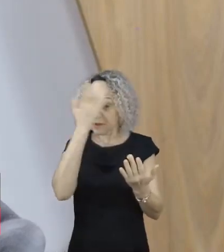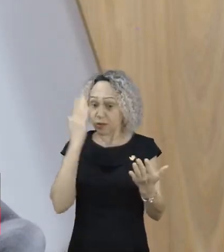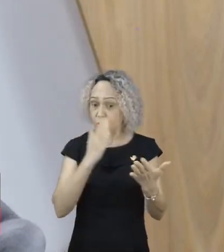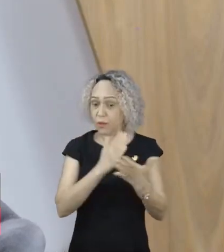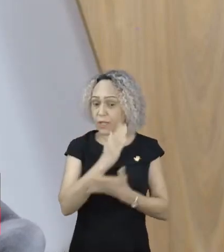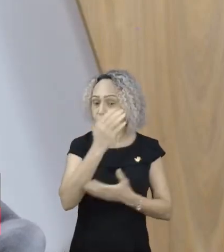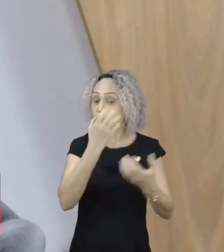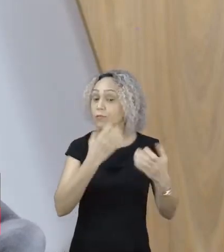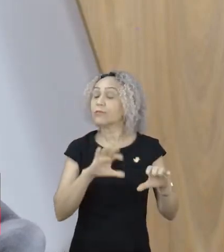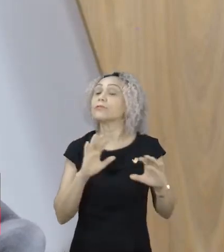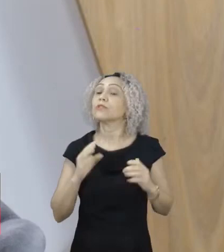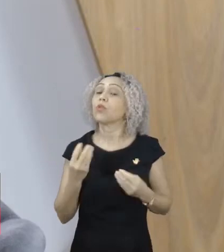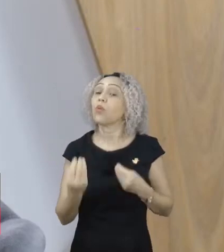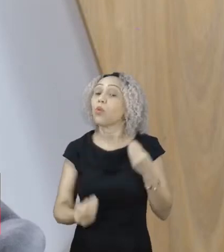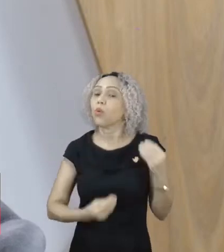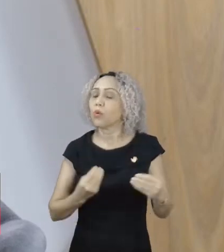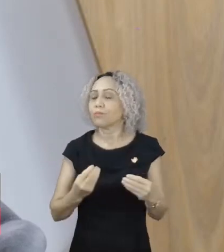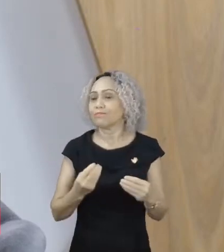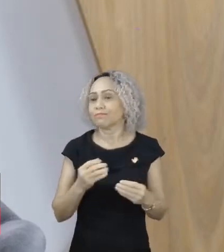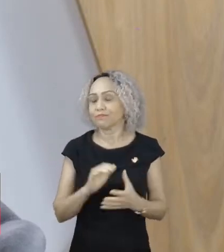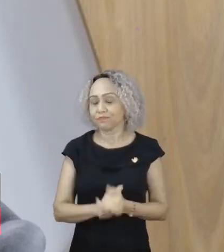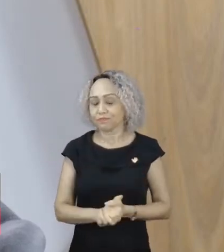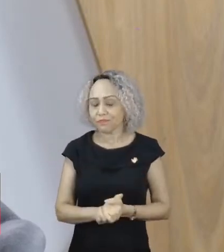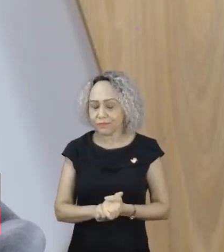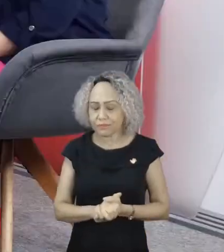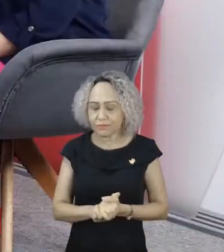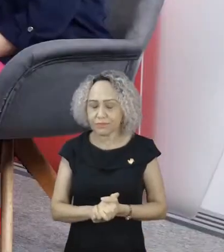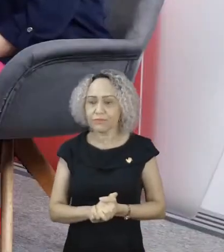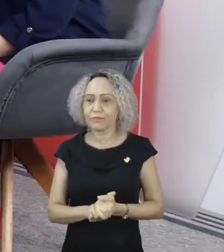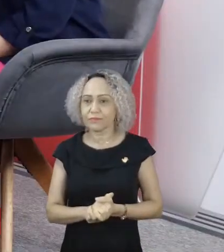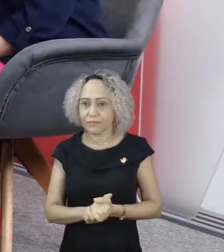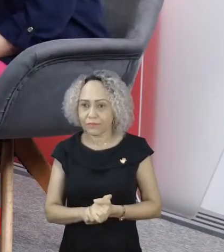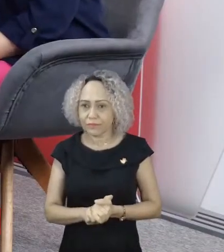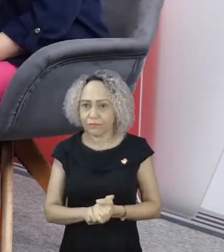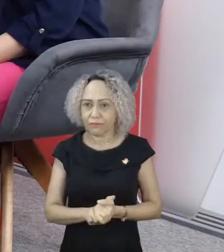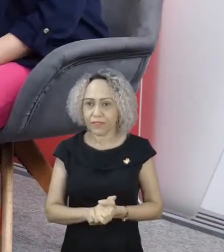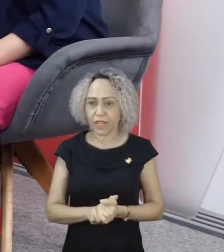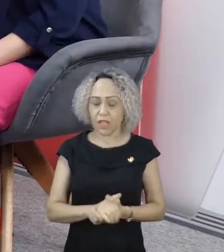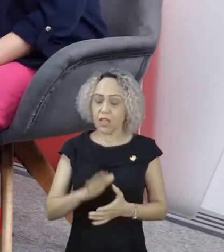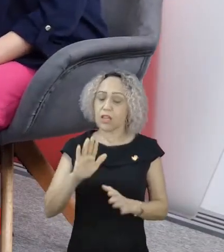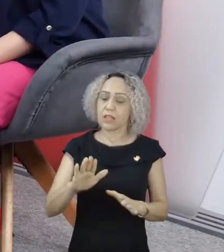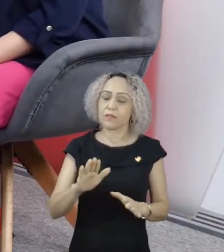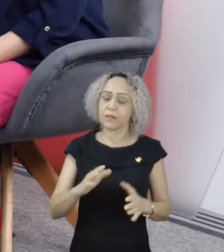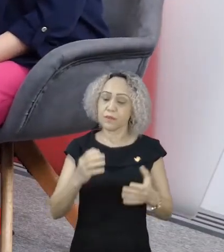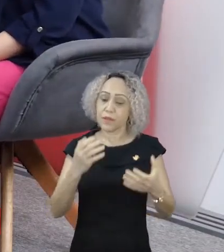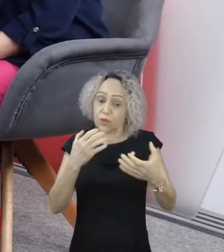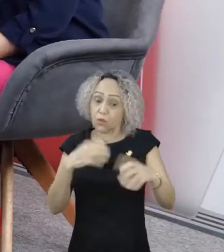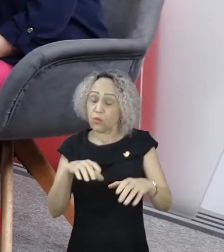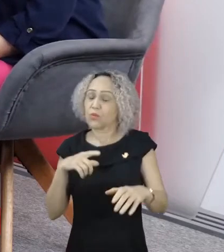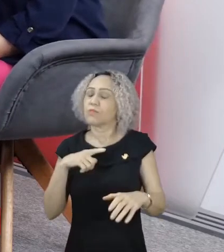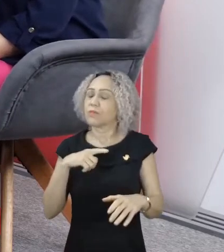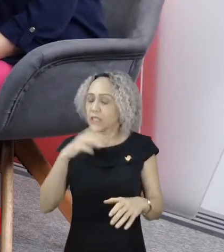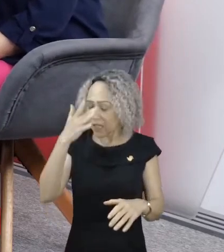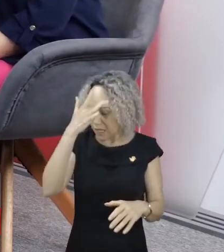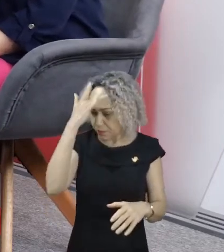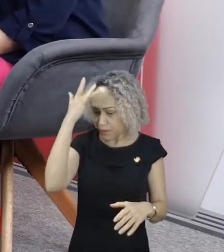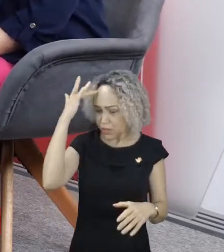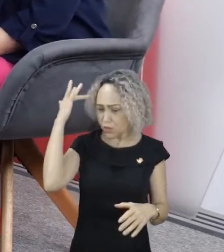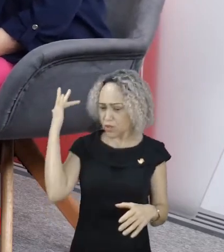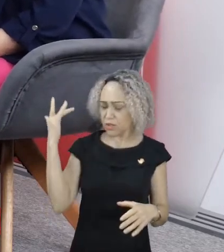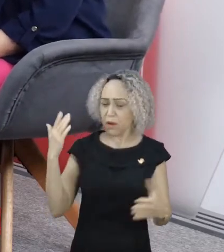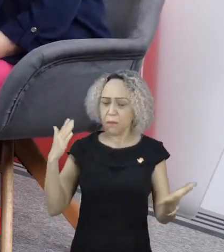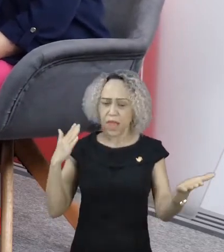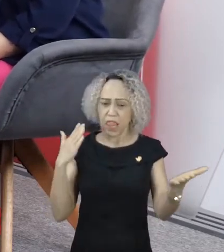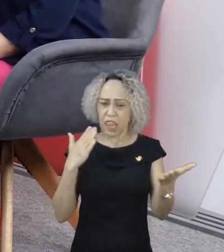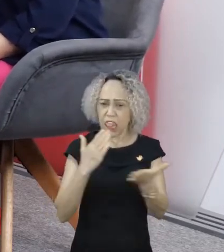obviamente é algo super importante. Maravilha, que aí tem gente mais qualificada, né, para o serviço público. Com certeza. E